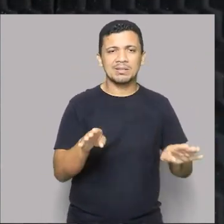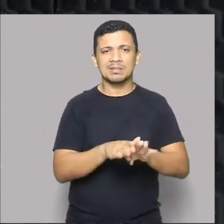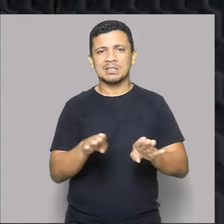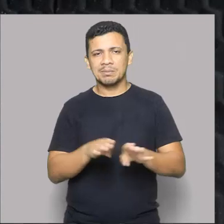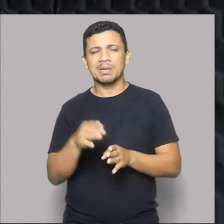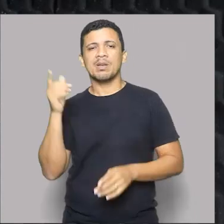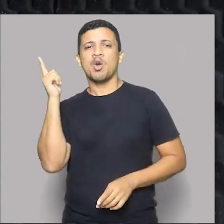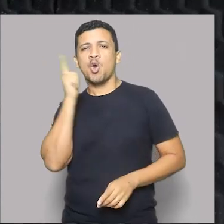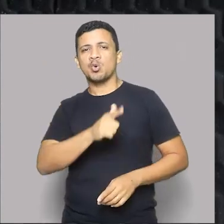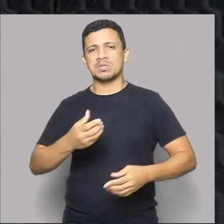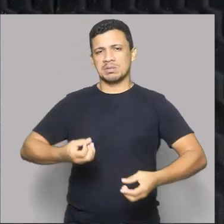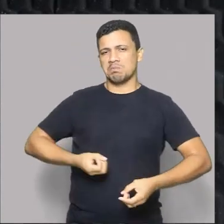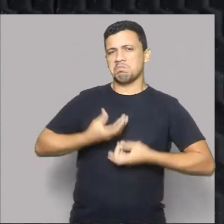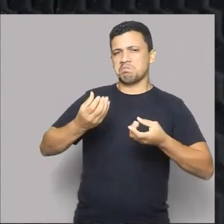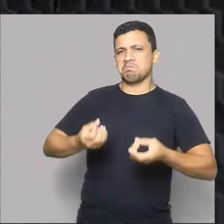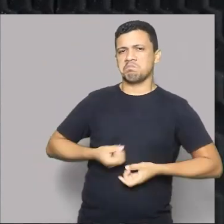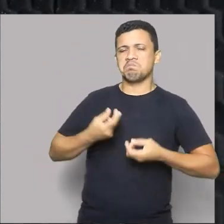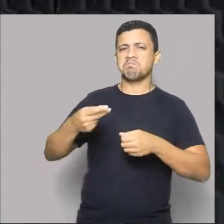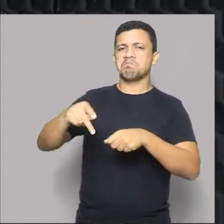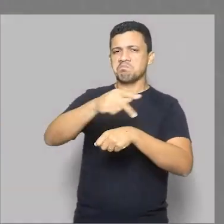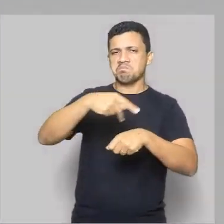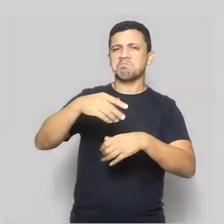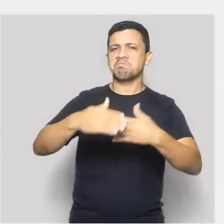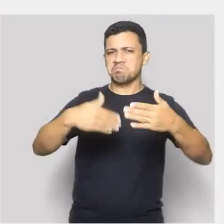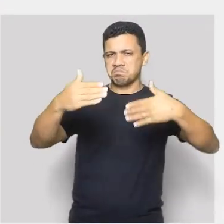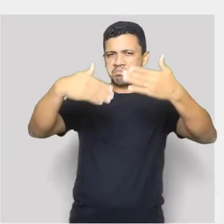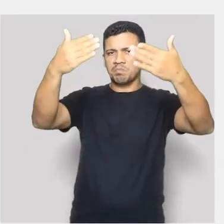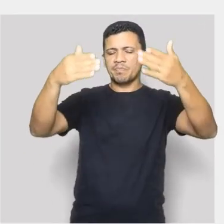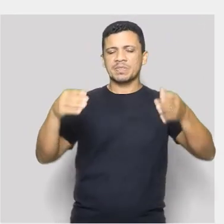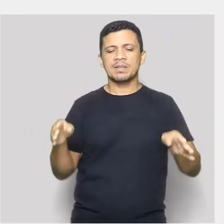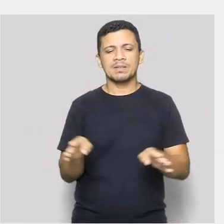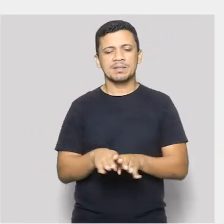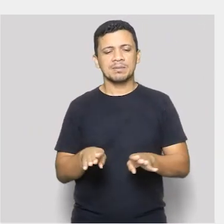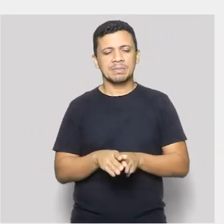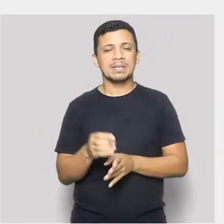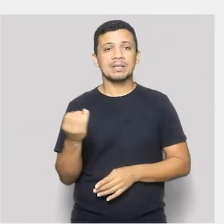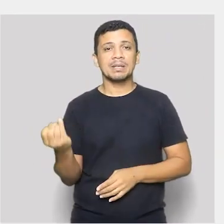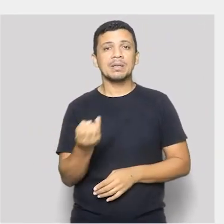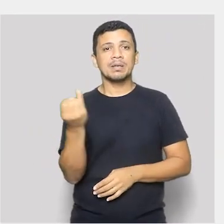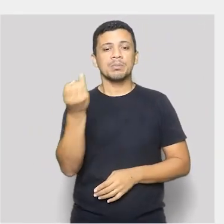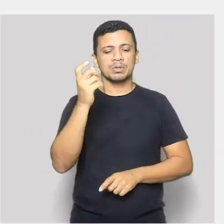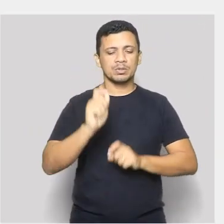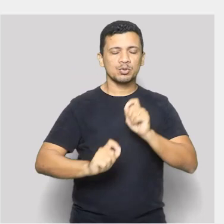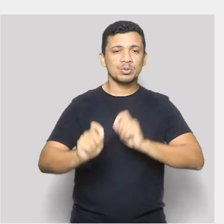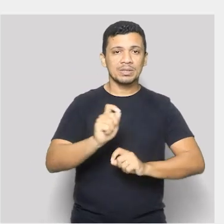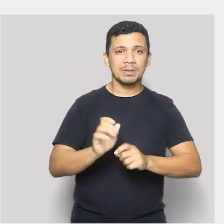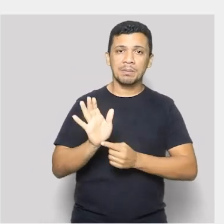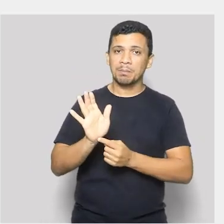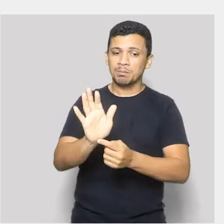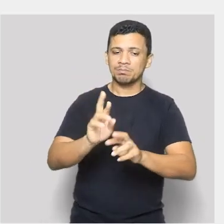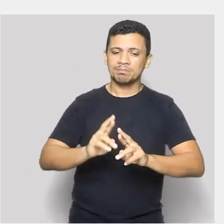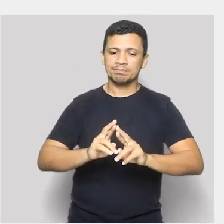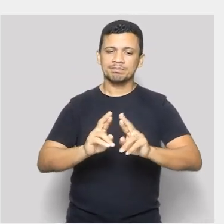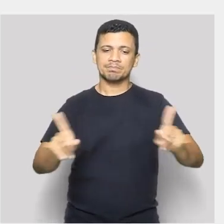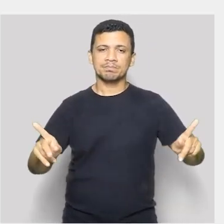produtividade do país. E aí, nesse sentido, é importante também que a gente trace aqui uma diferença entre o que significa